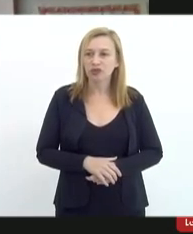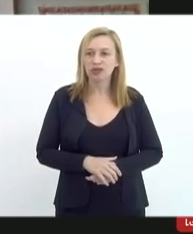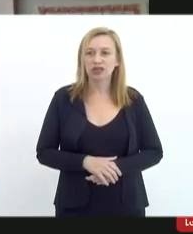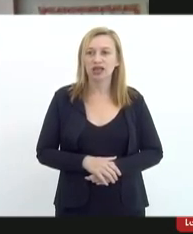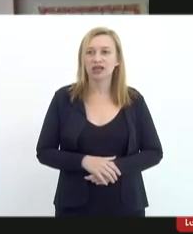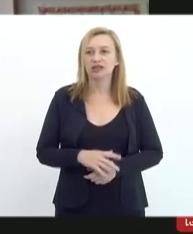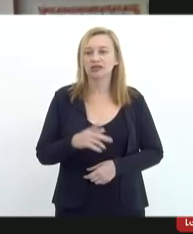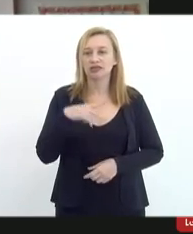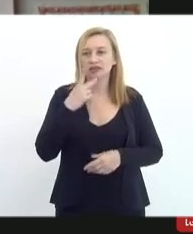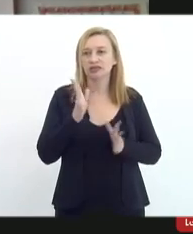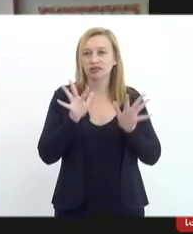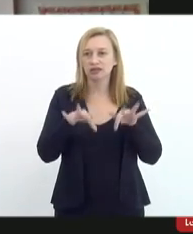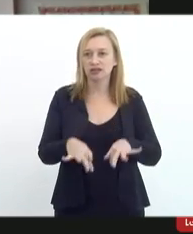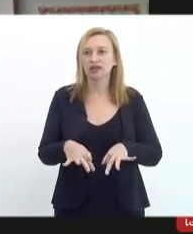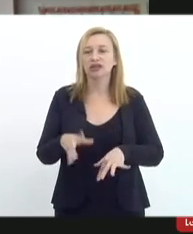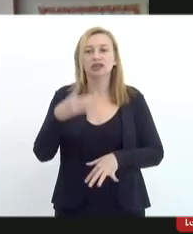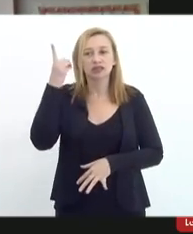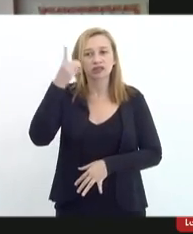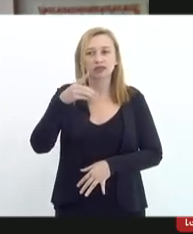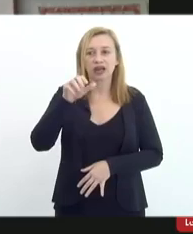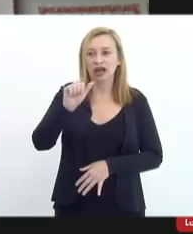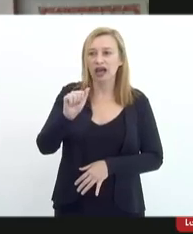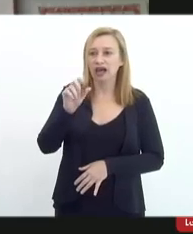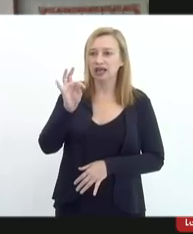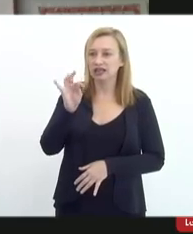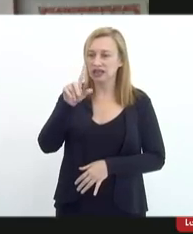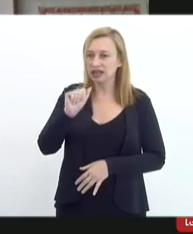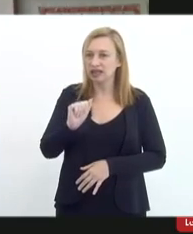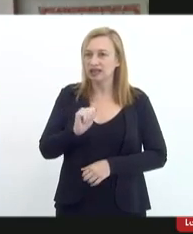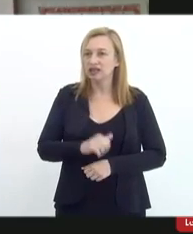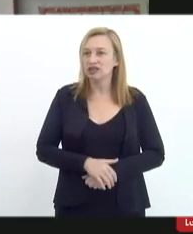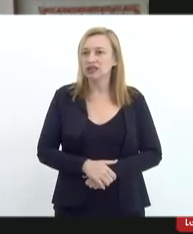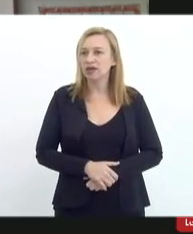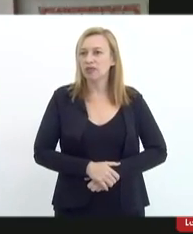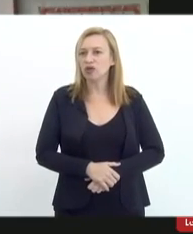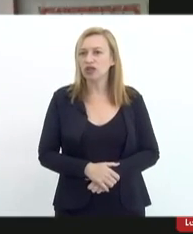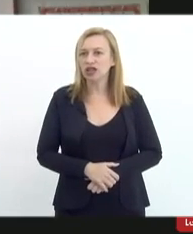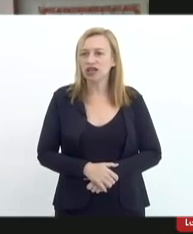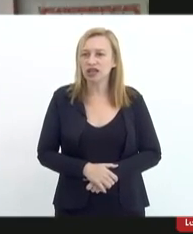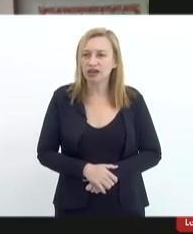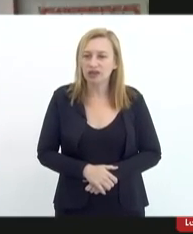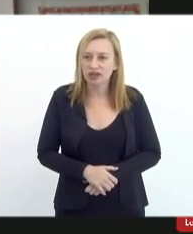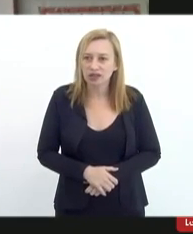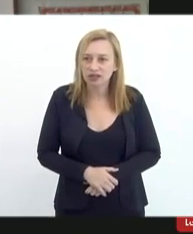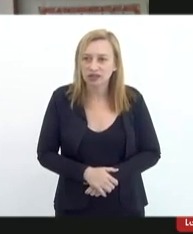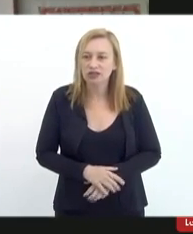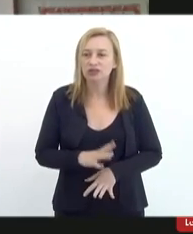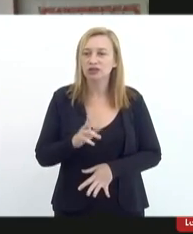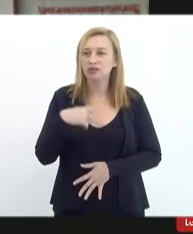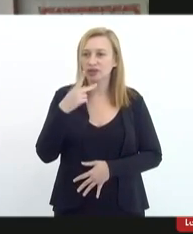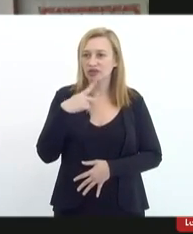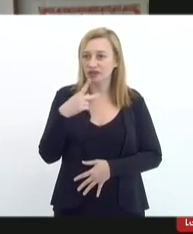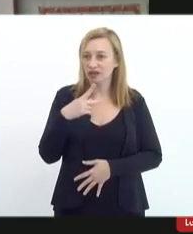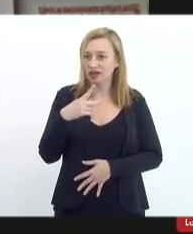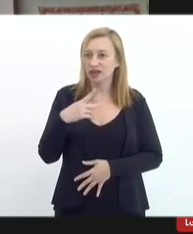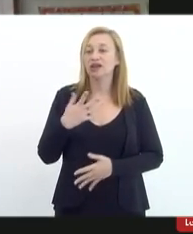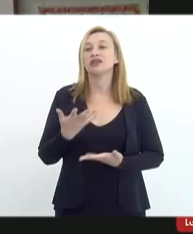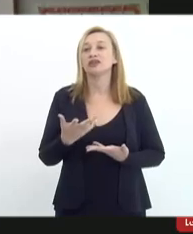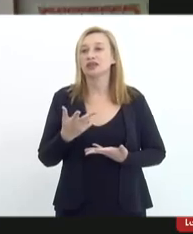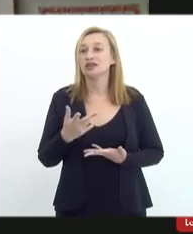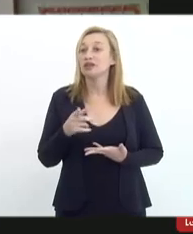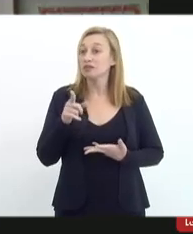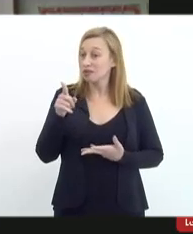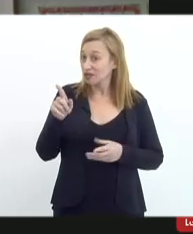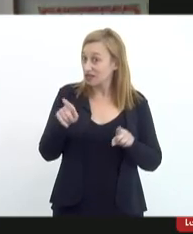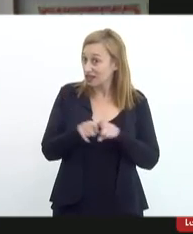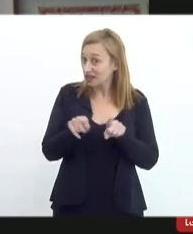considerações finais. Deputado Átila Nunes, por favor. Não, mas só para você saber que você é minha queridíssima, um superlativo para você